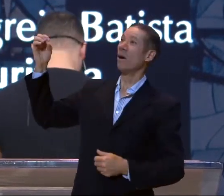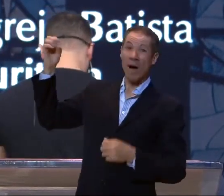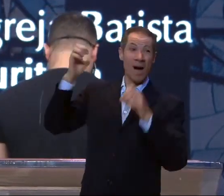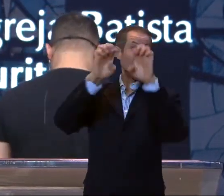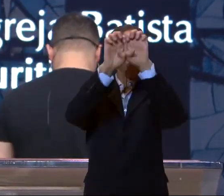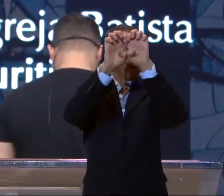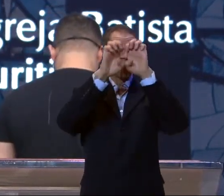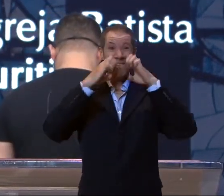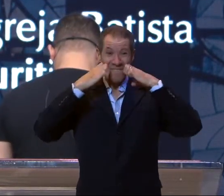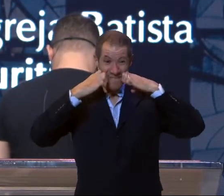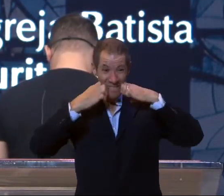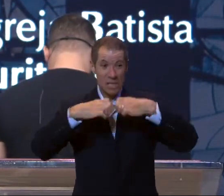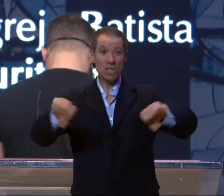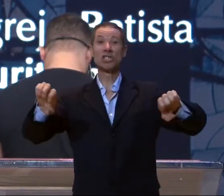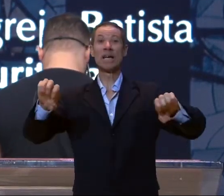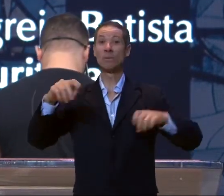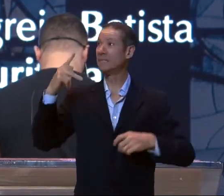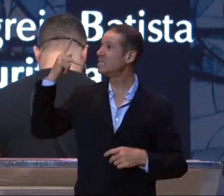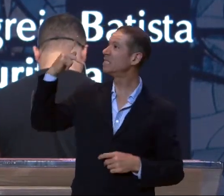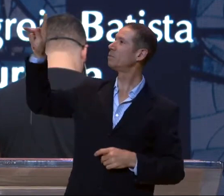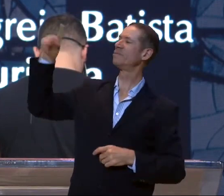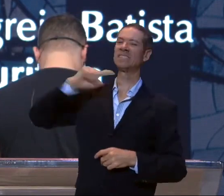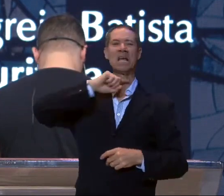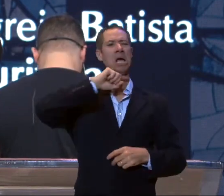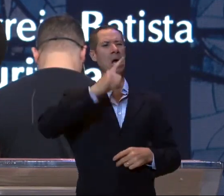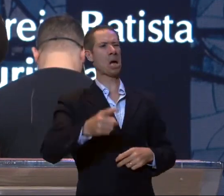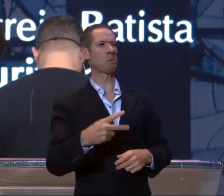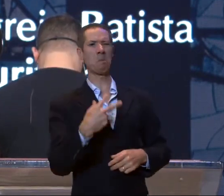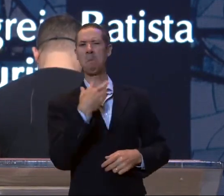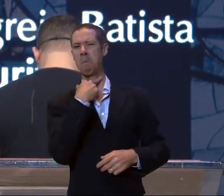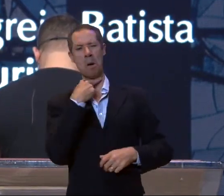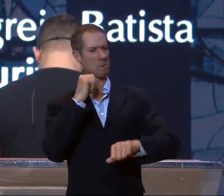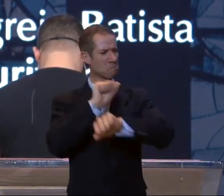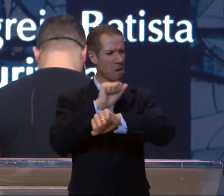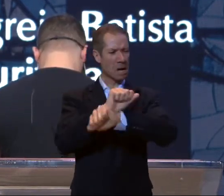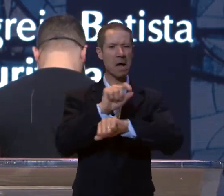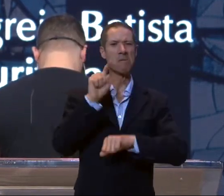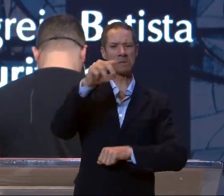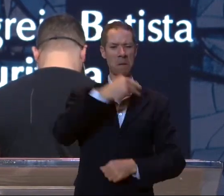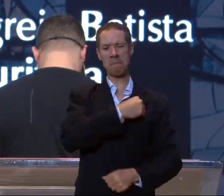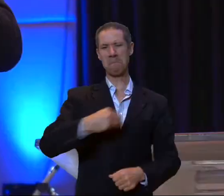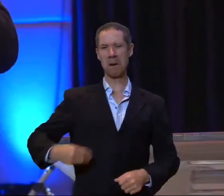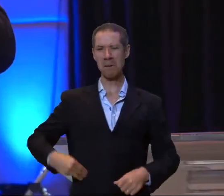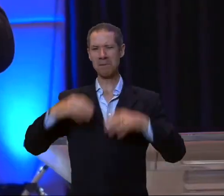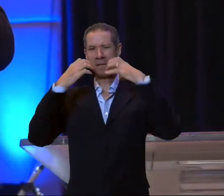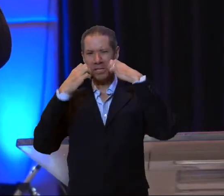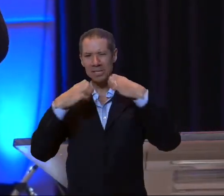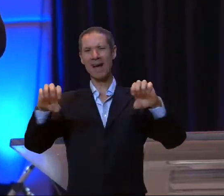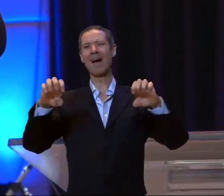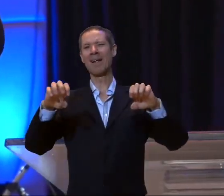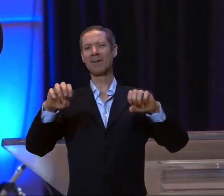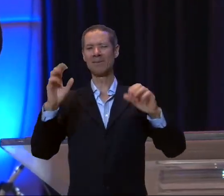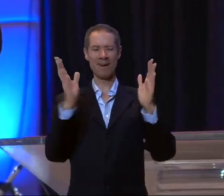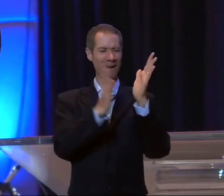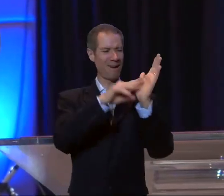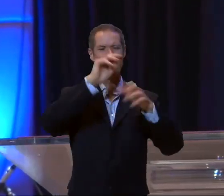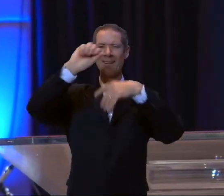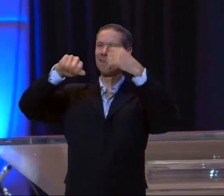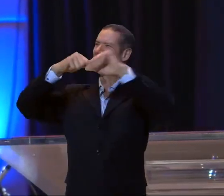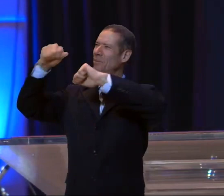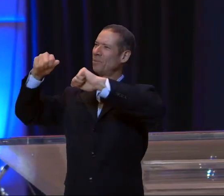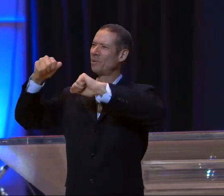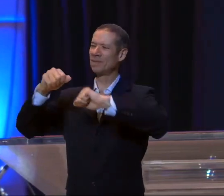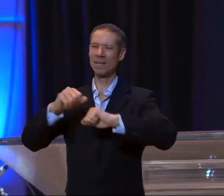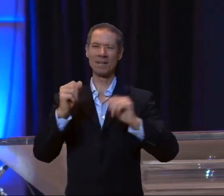o dunamis de Deus, ninguém pode pará-lo. Você é um ministro do evangelho.